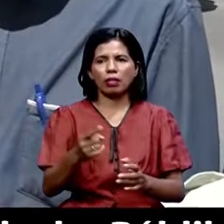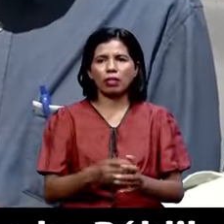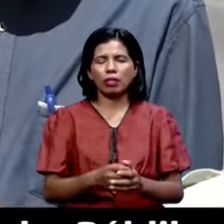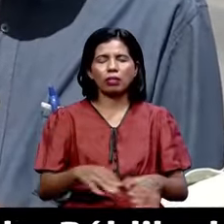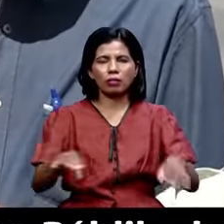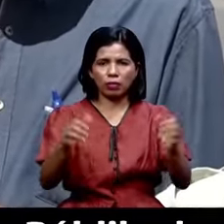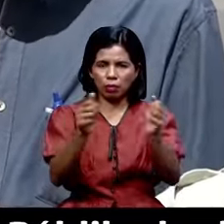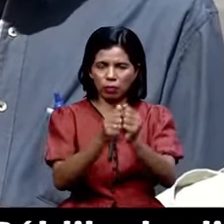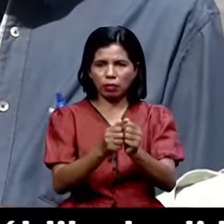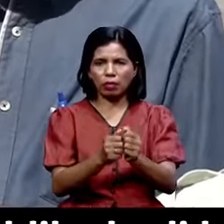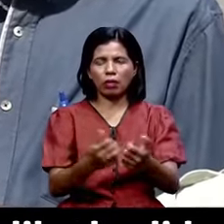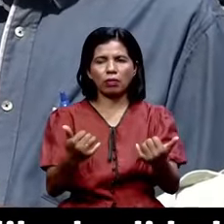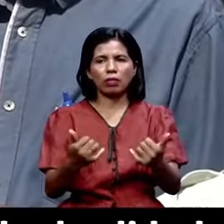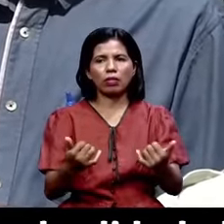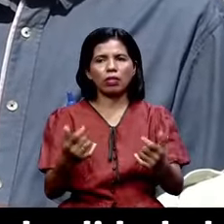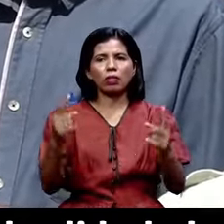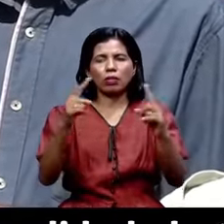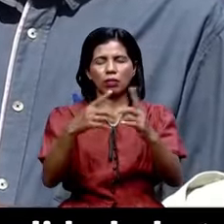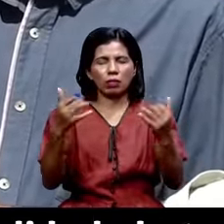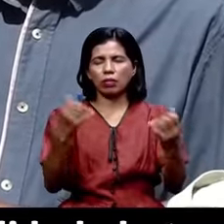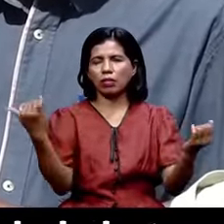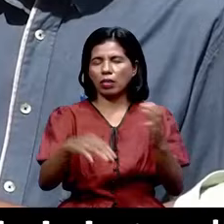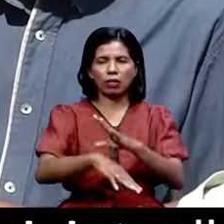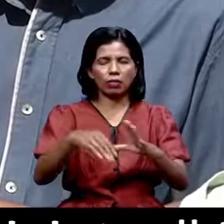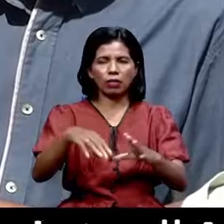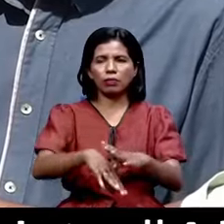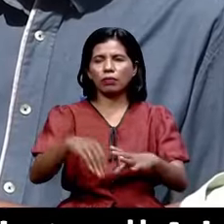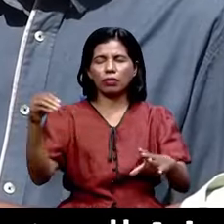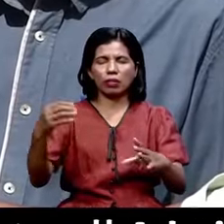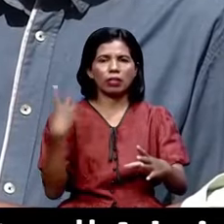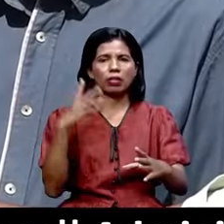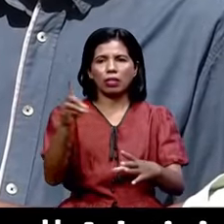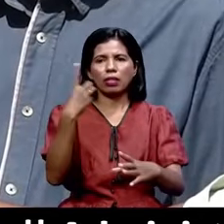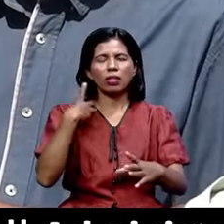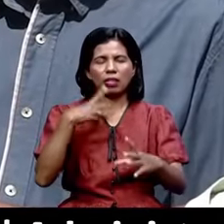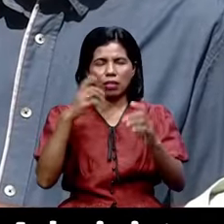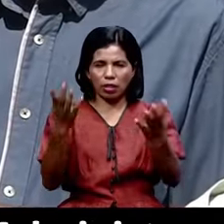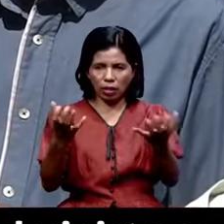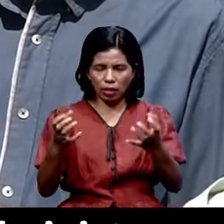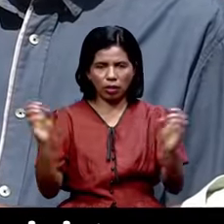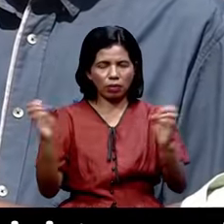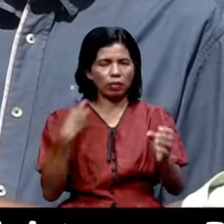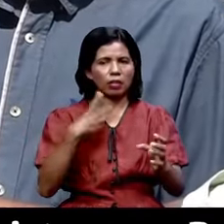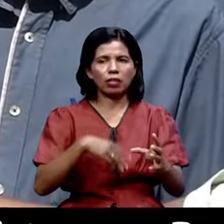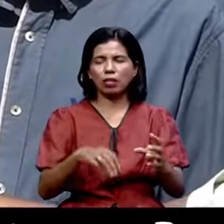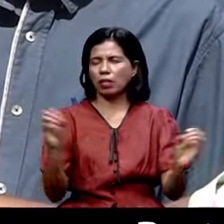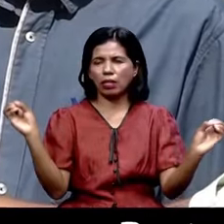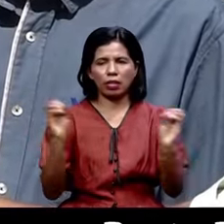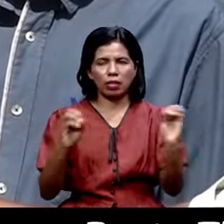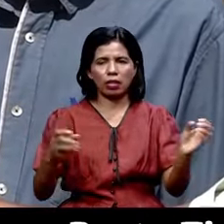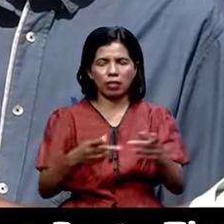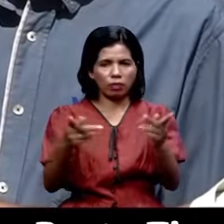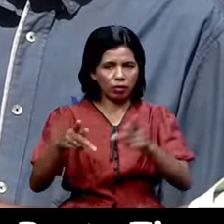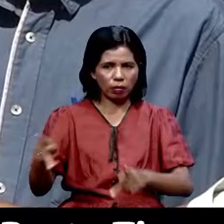coopera coopera mas na relere ser la sou san mas ta o hindari ta mai ta tenge cara cala coita sou la ia espaço